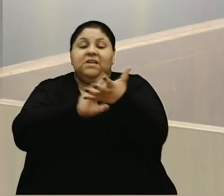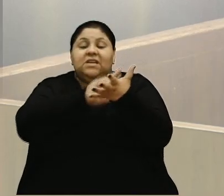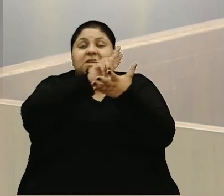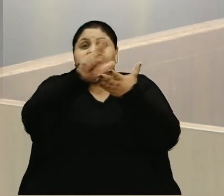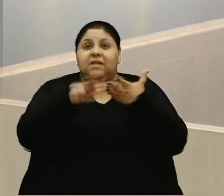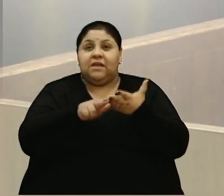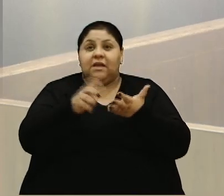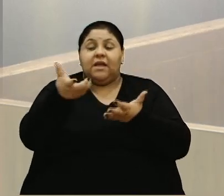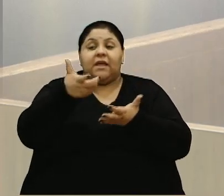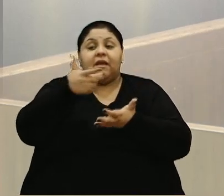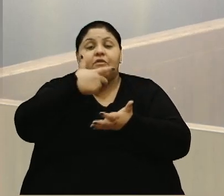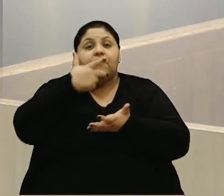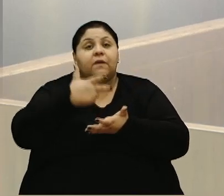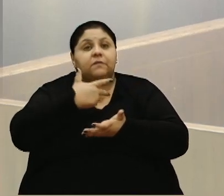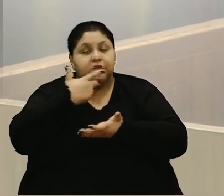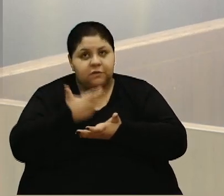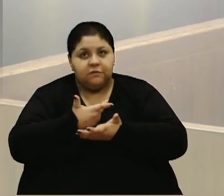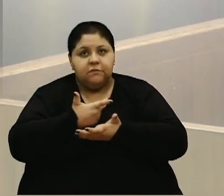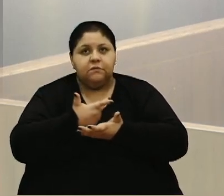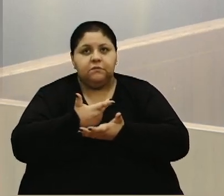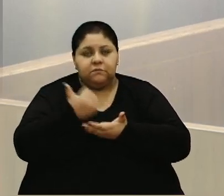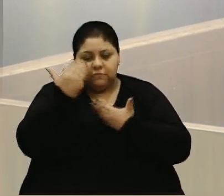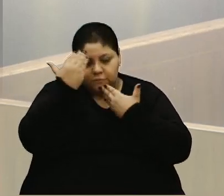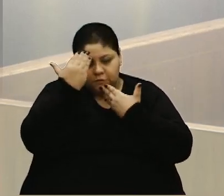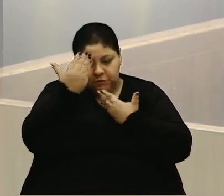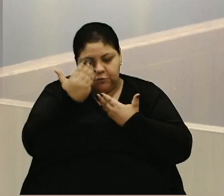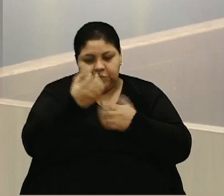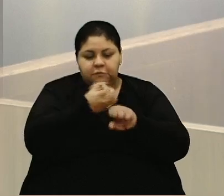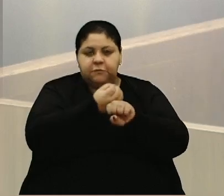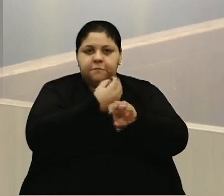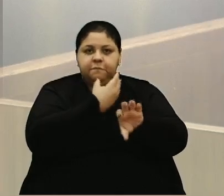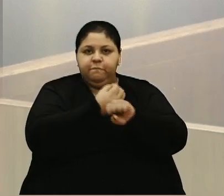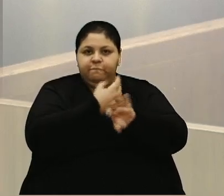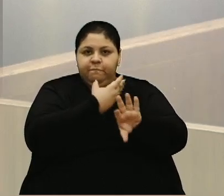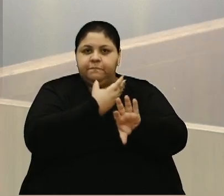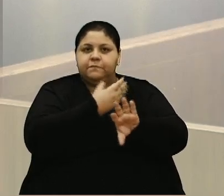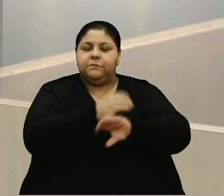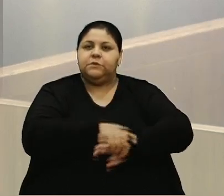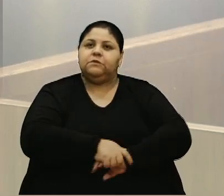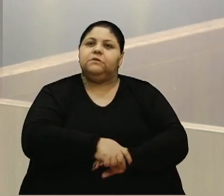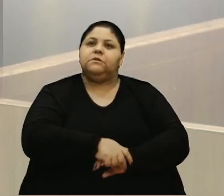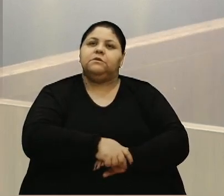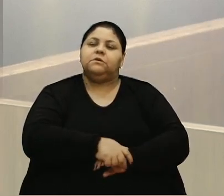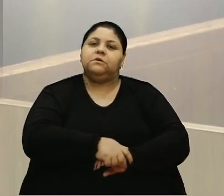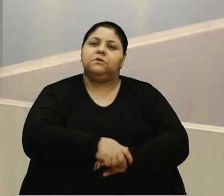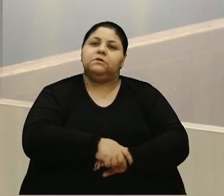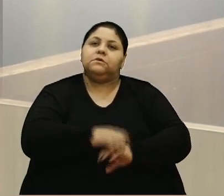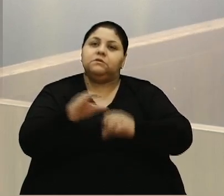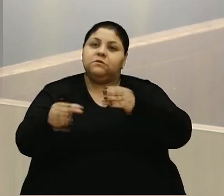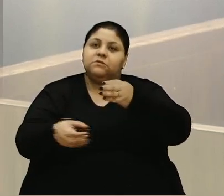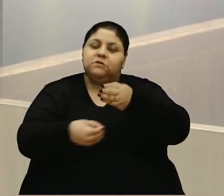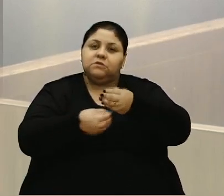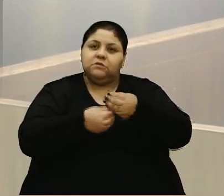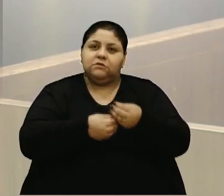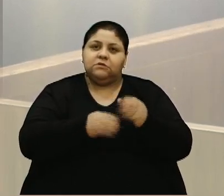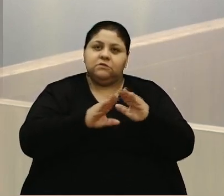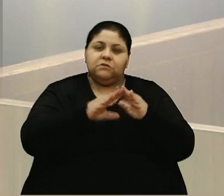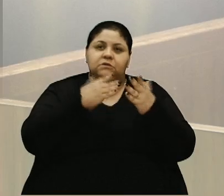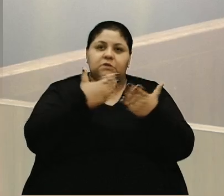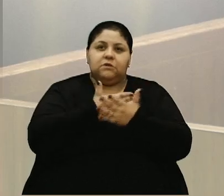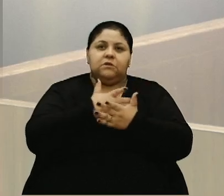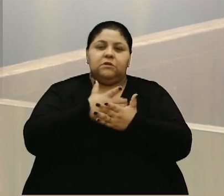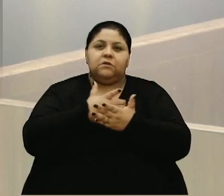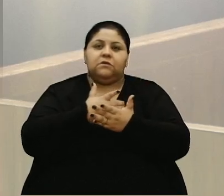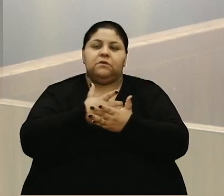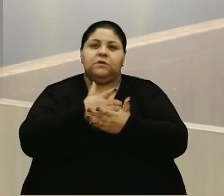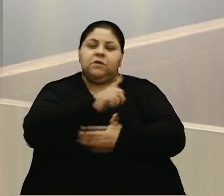quero dizer que agradecer a SMED por, pelo menos, incluir a escola Governador